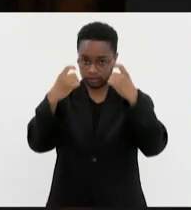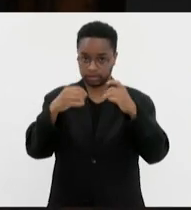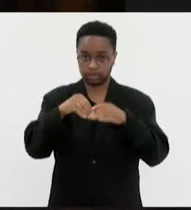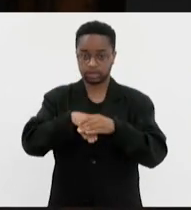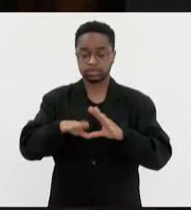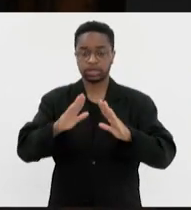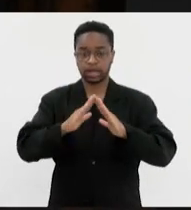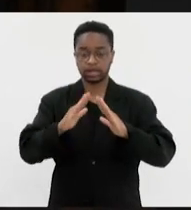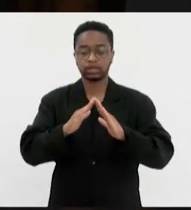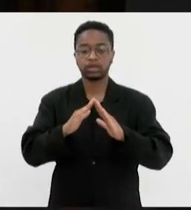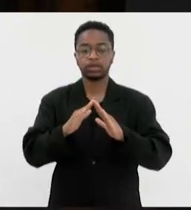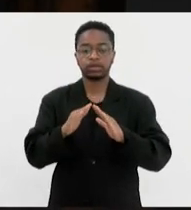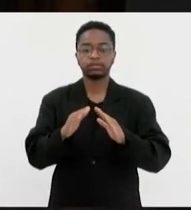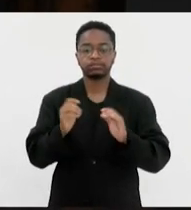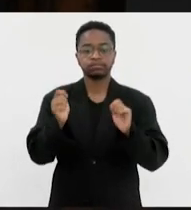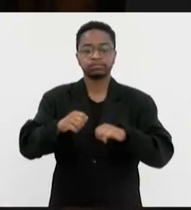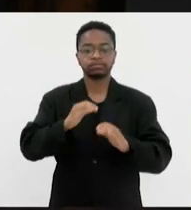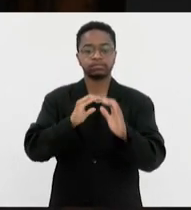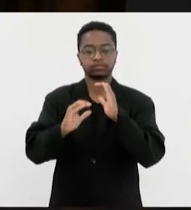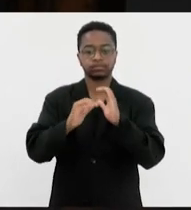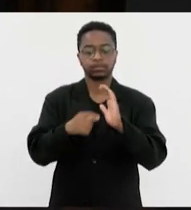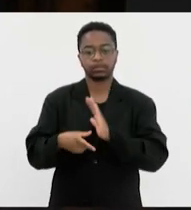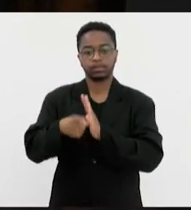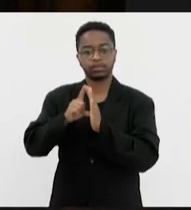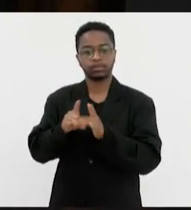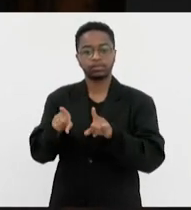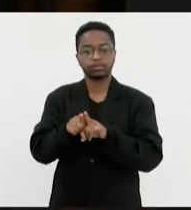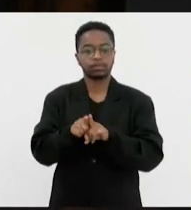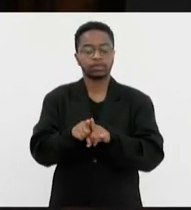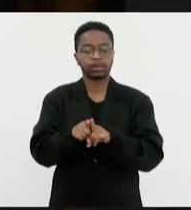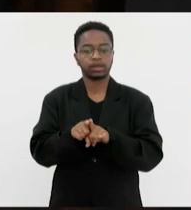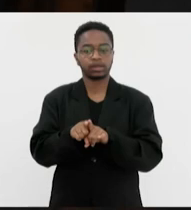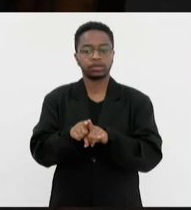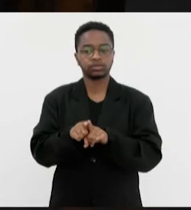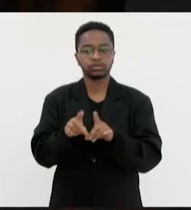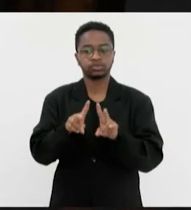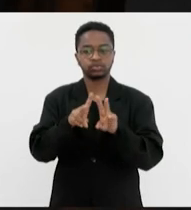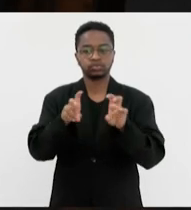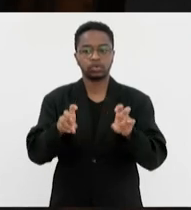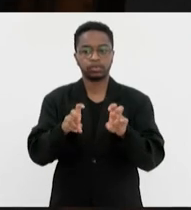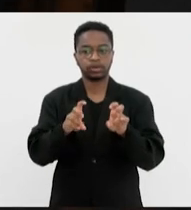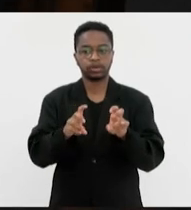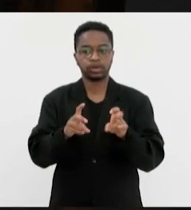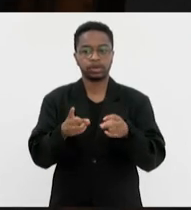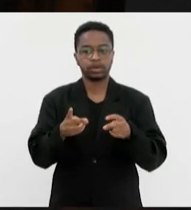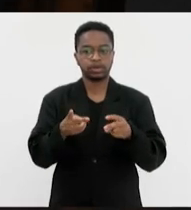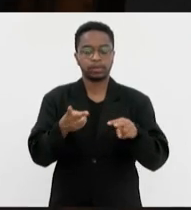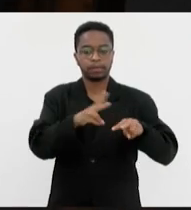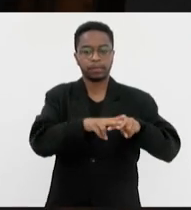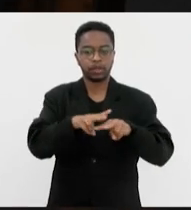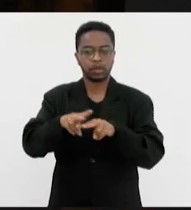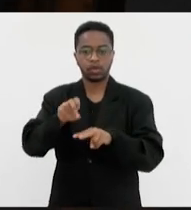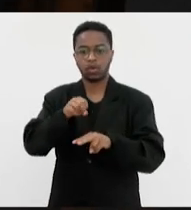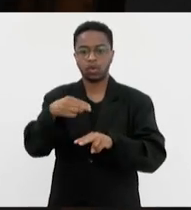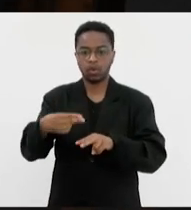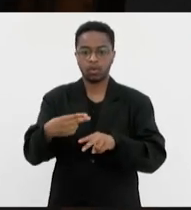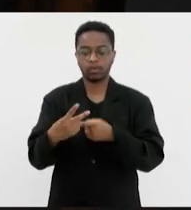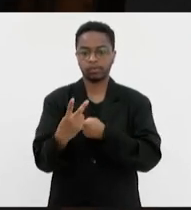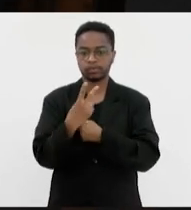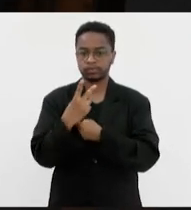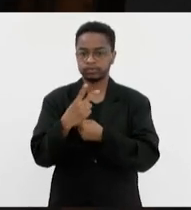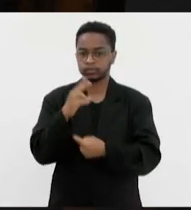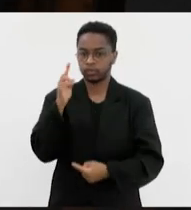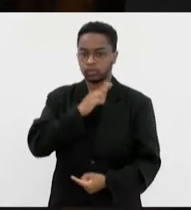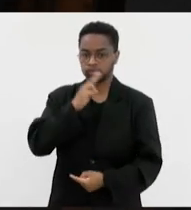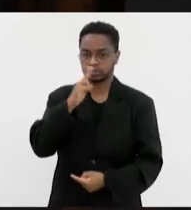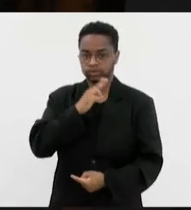prévia quanto do relaxamento de medida de prevenção de liberdade ou de medida protetiva de urgência